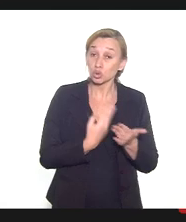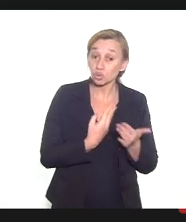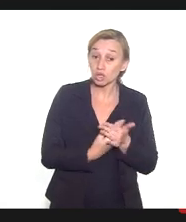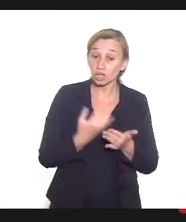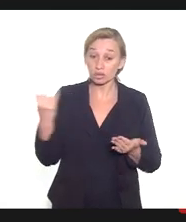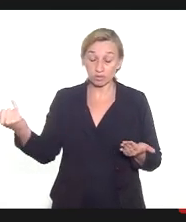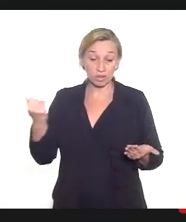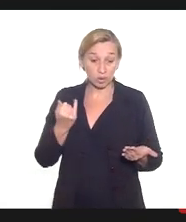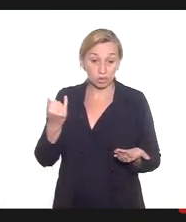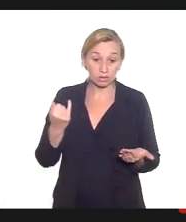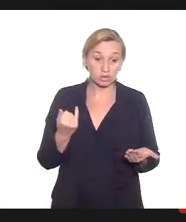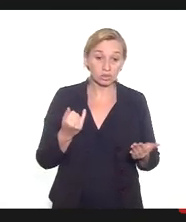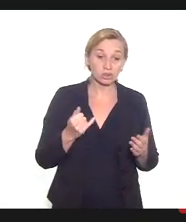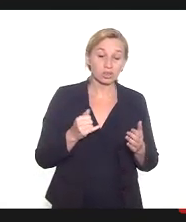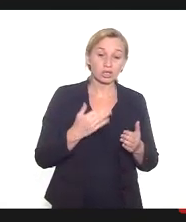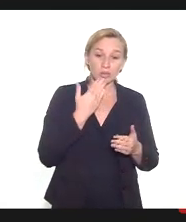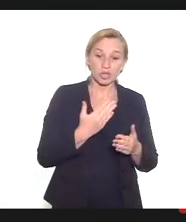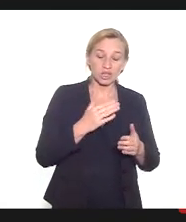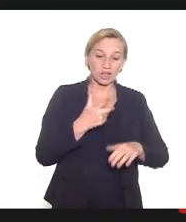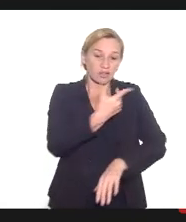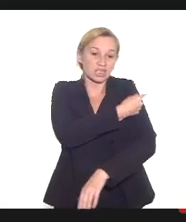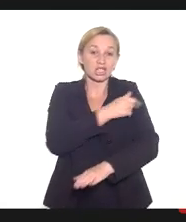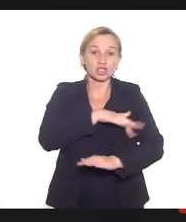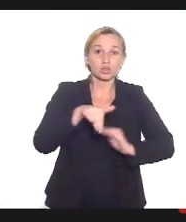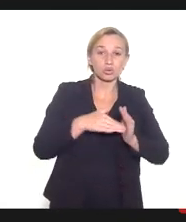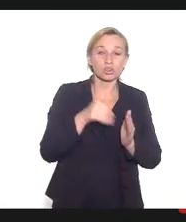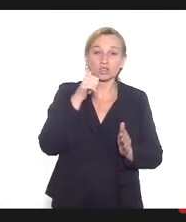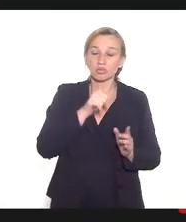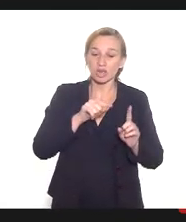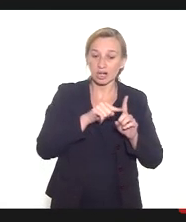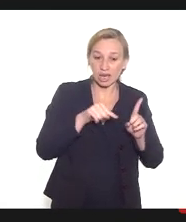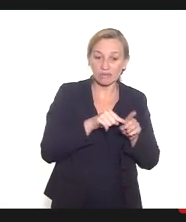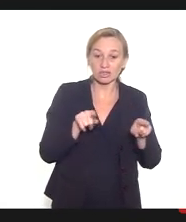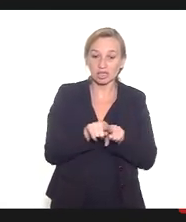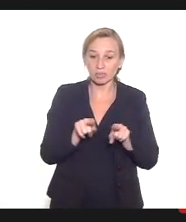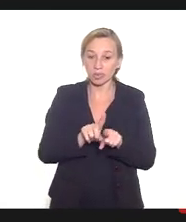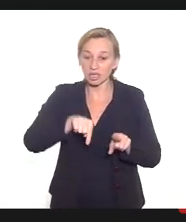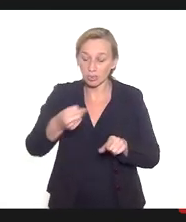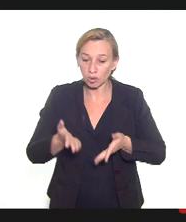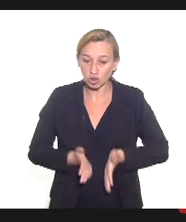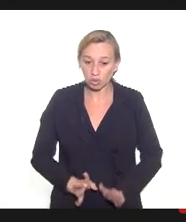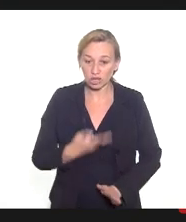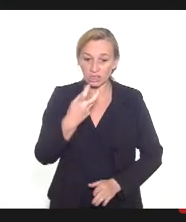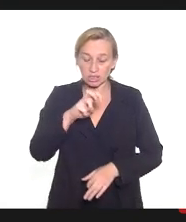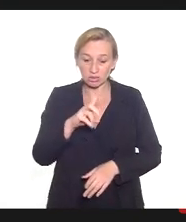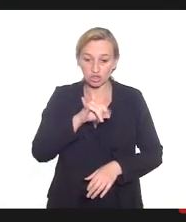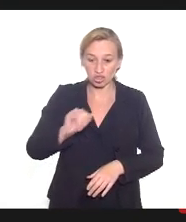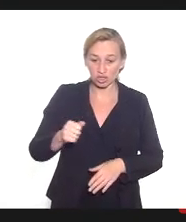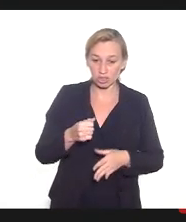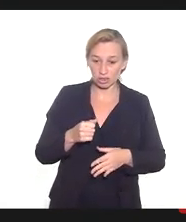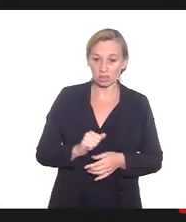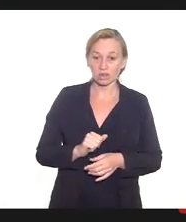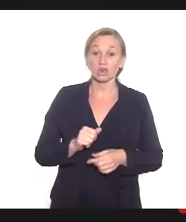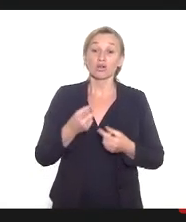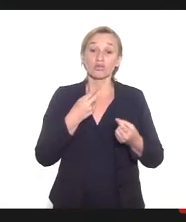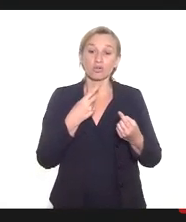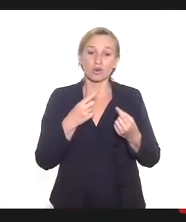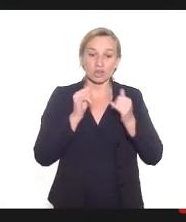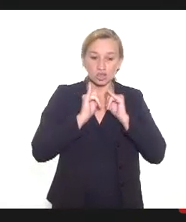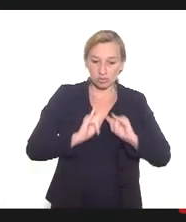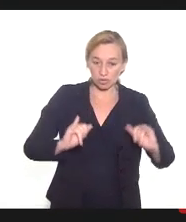recomendar a vacinação de todas as gestantes e puérperas contra conferir o que é praticamente foi